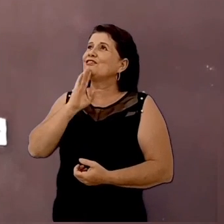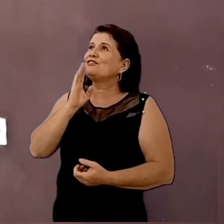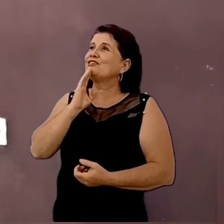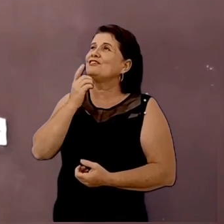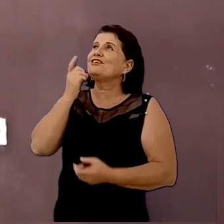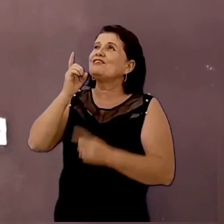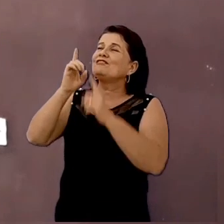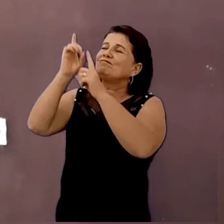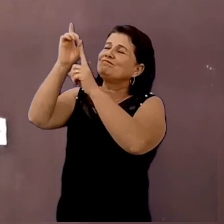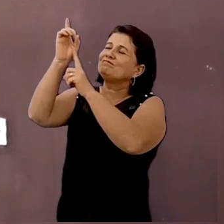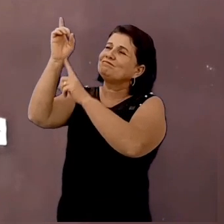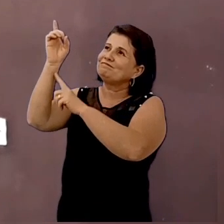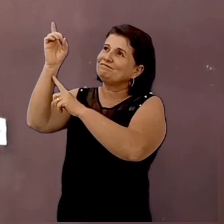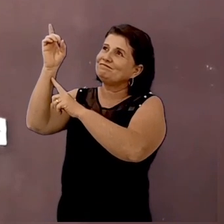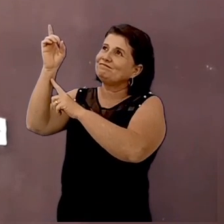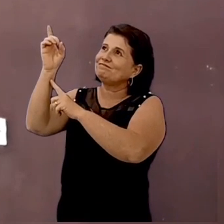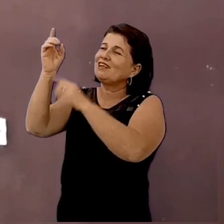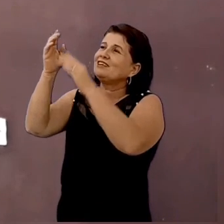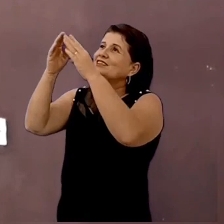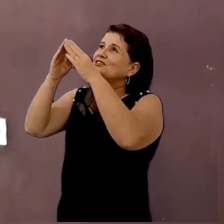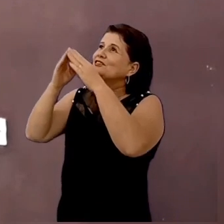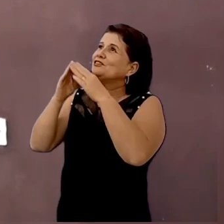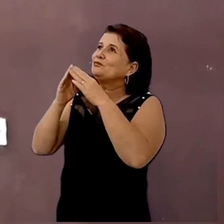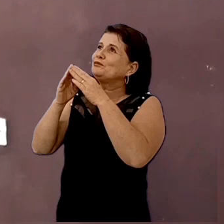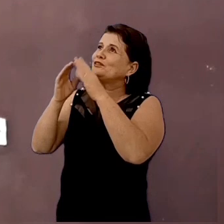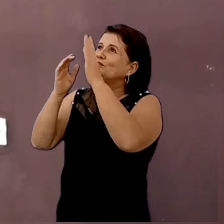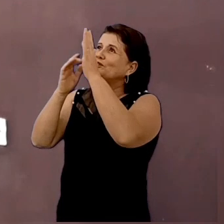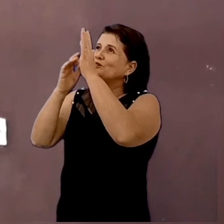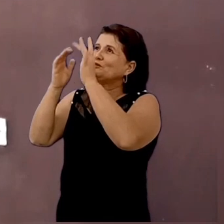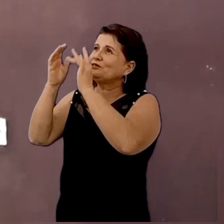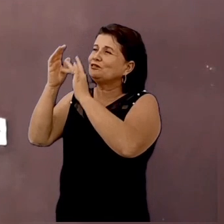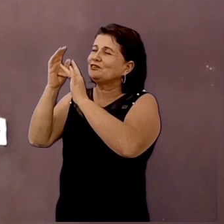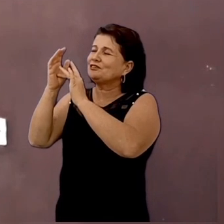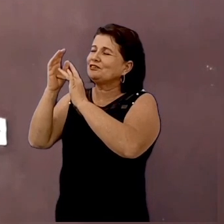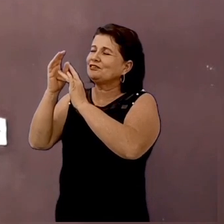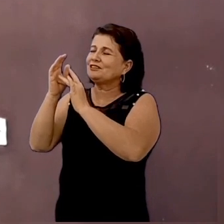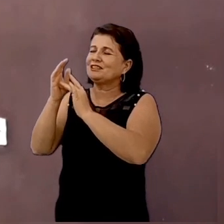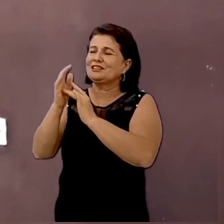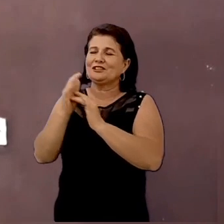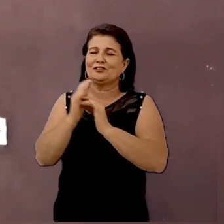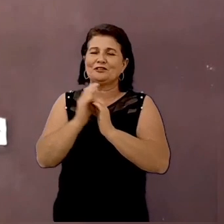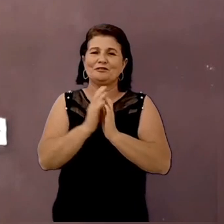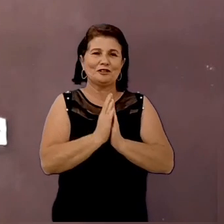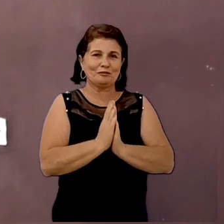da tua vontade. É o que eu te peço, em nome do Senhor Jesus Cristo. Amém.